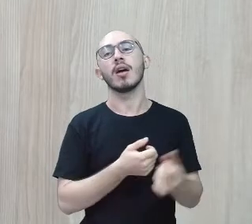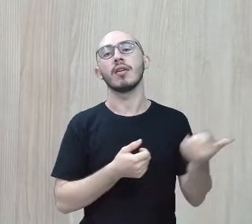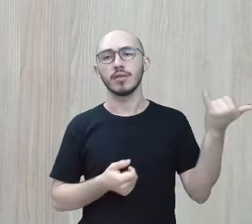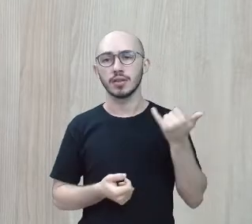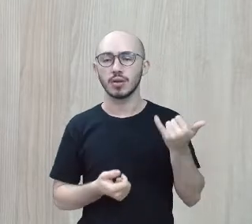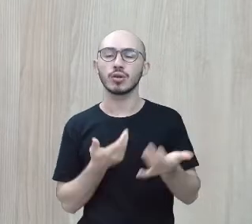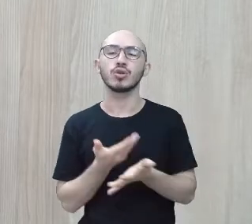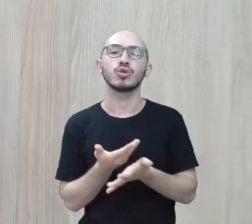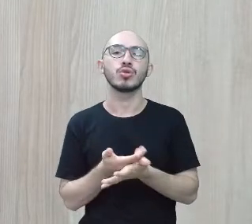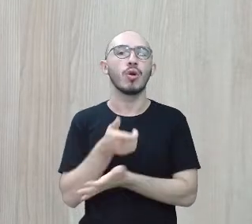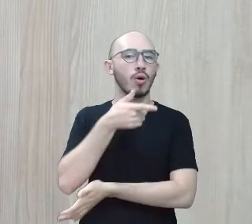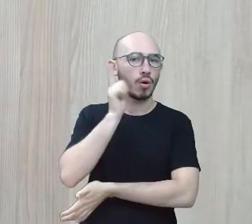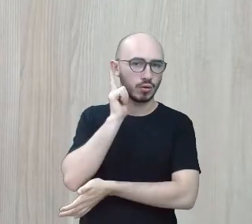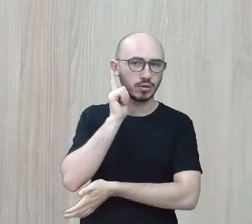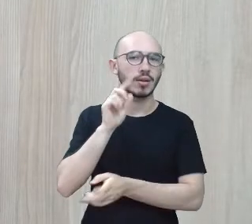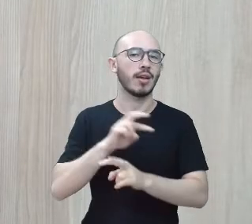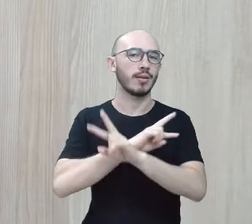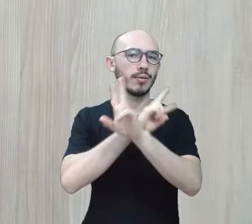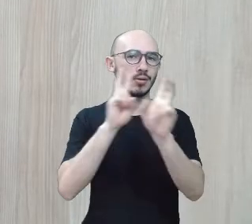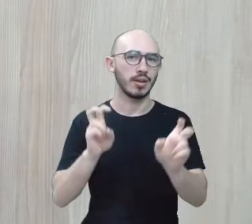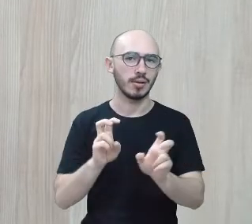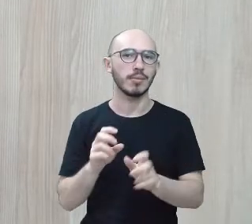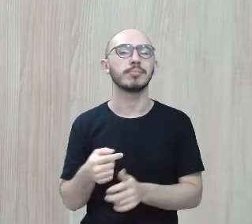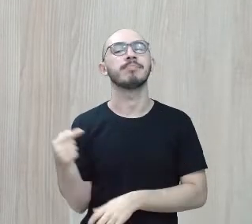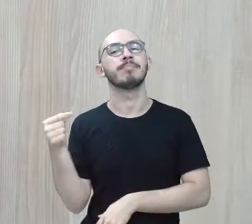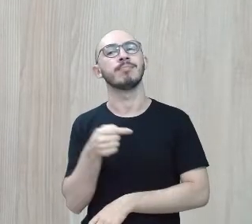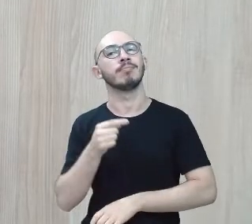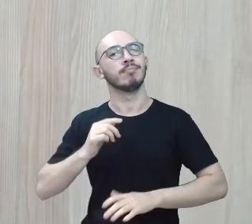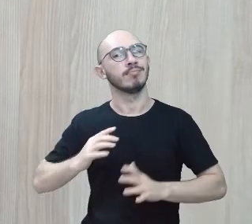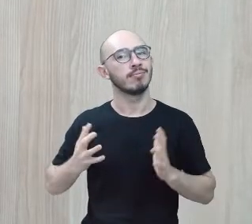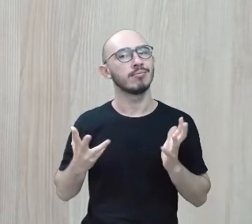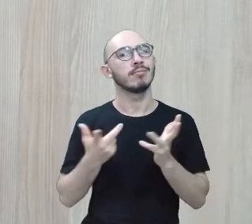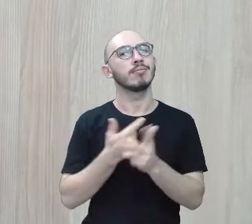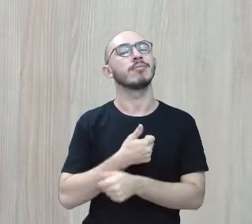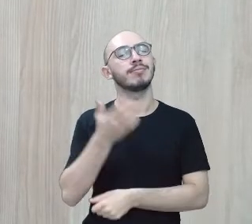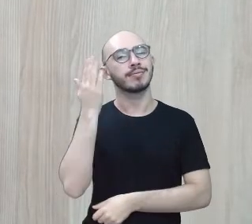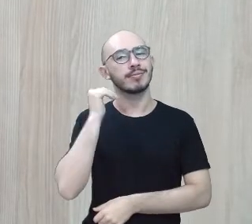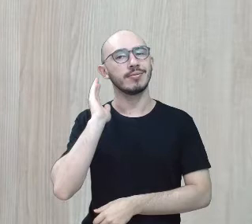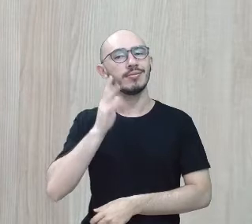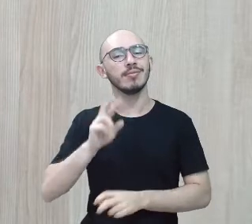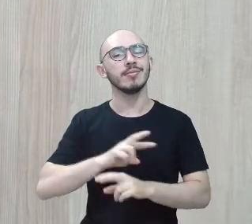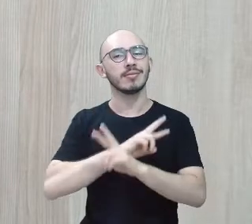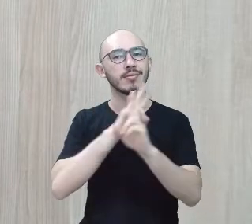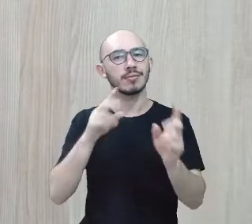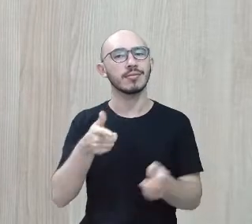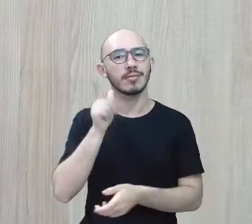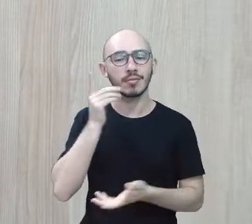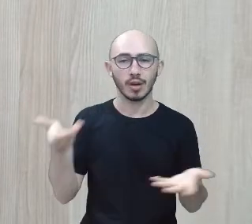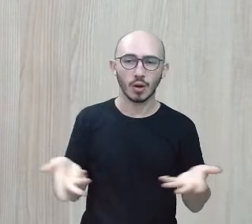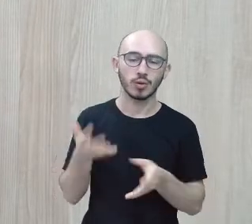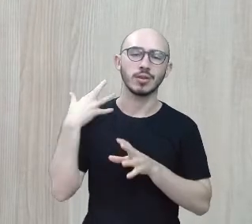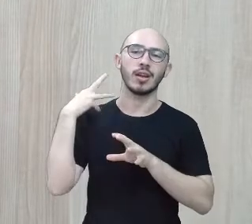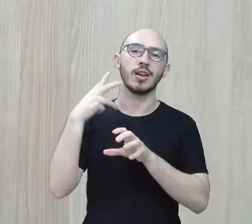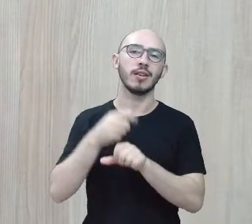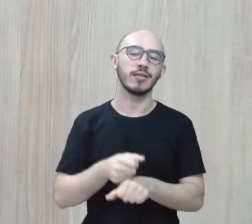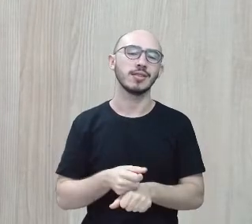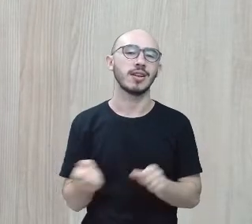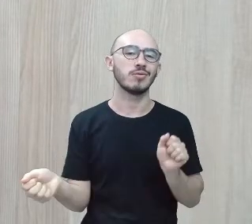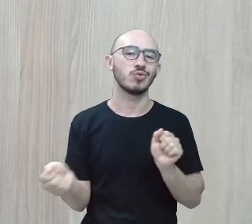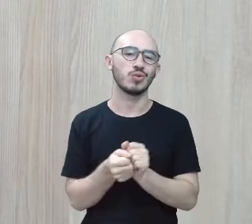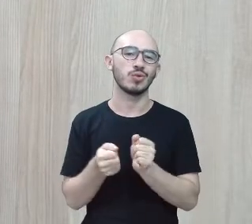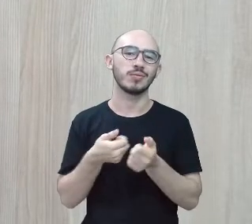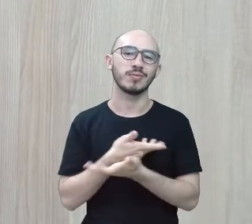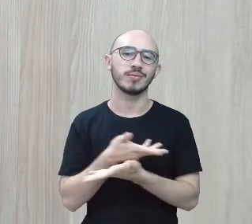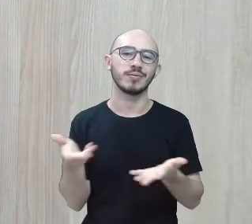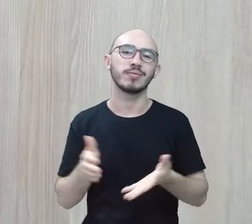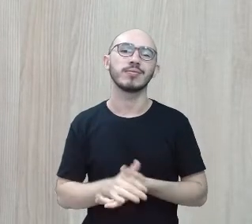eu disse, pronto, esse aqui é o que está mais afiado com o tema possível, né? Estudou ontem e hoje vai relembrar tudo com a gente, tá